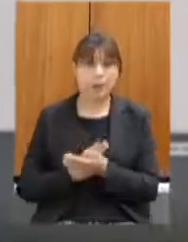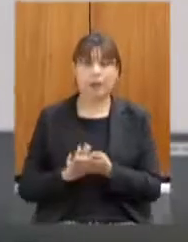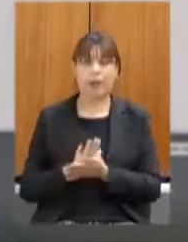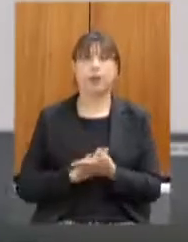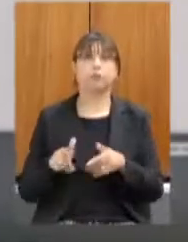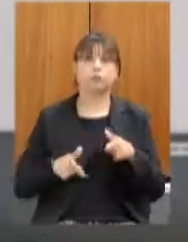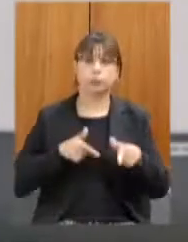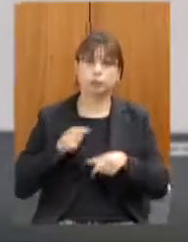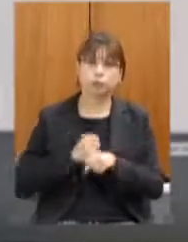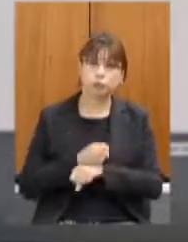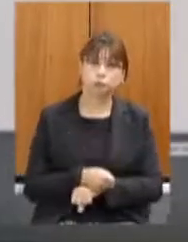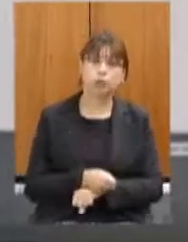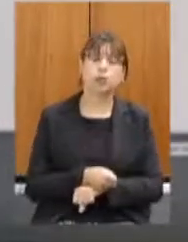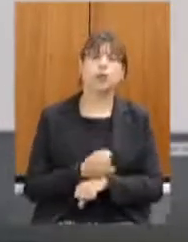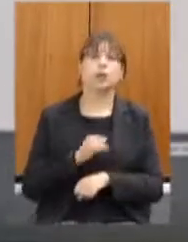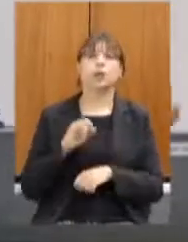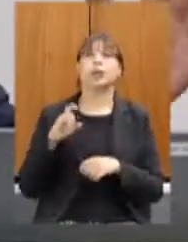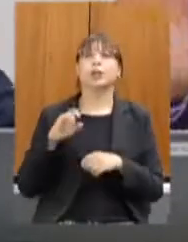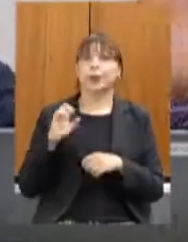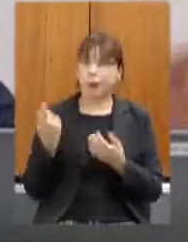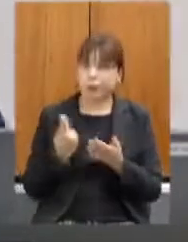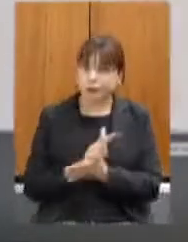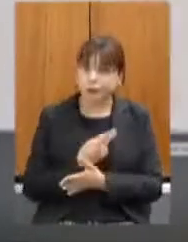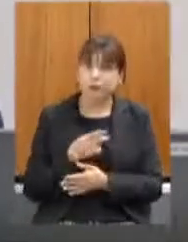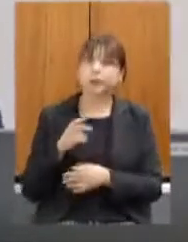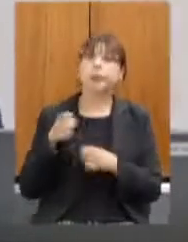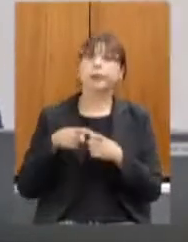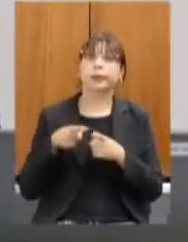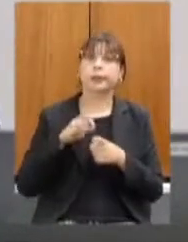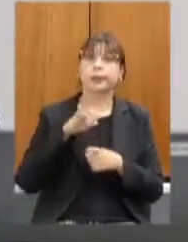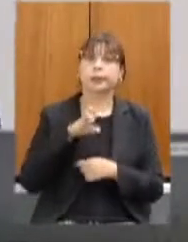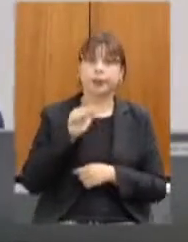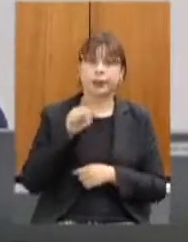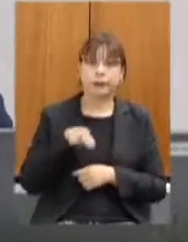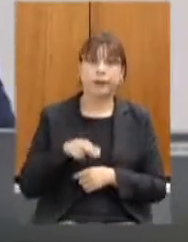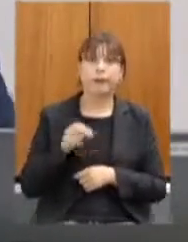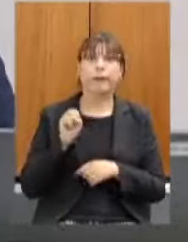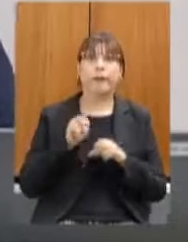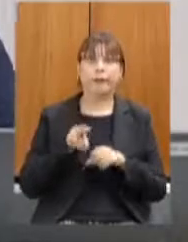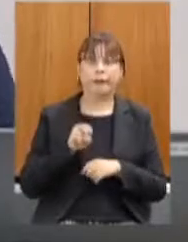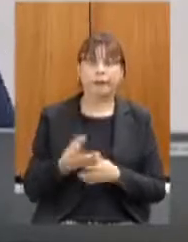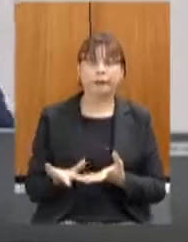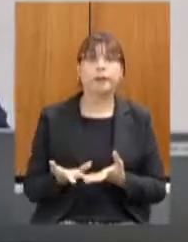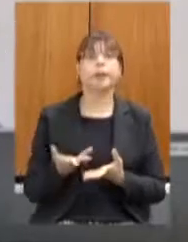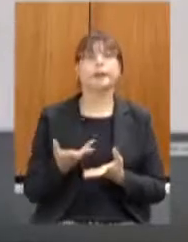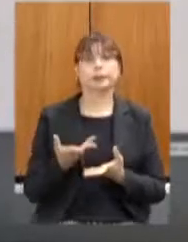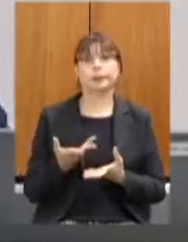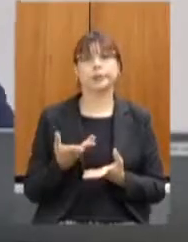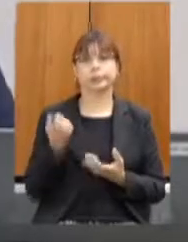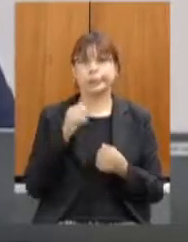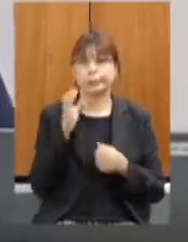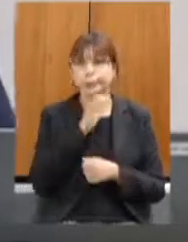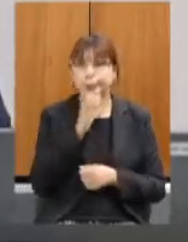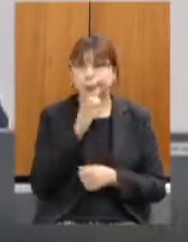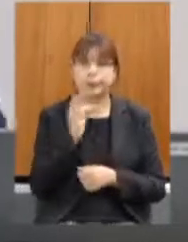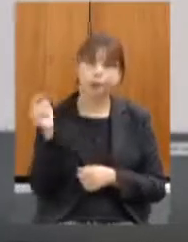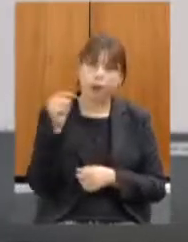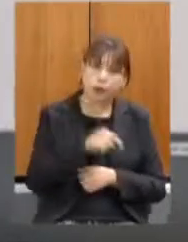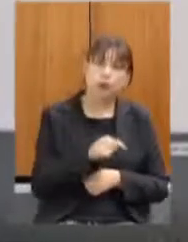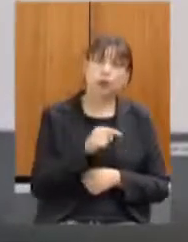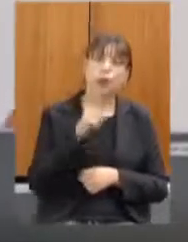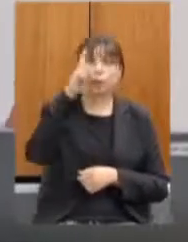Dr gênicos e foi contaminado ter que vir as pressa para Belo Horizonte internou no hospital e parece que eu Madre